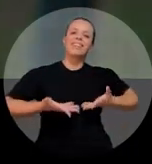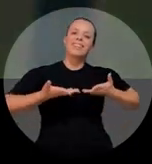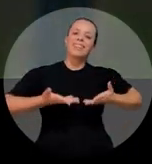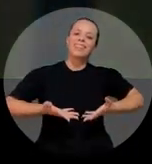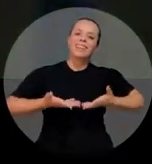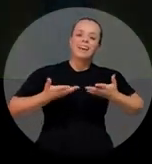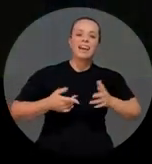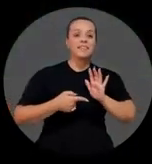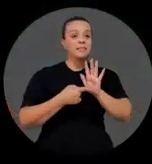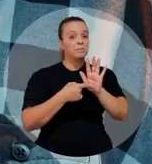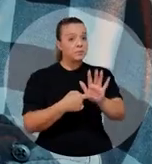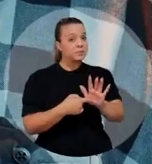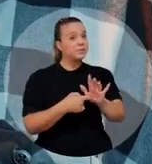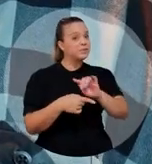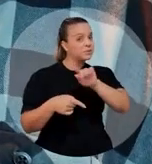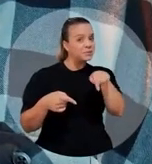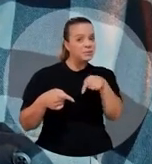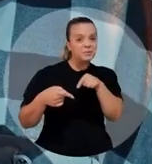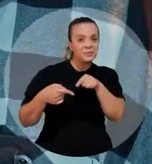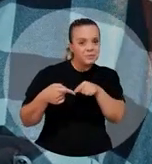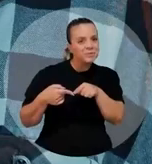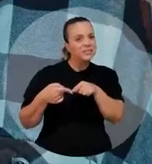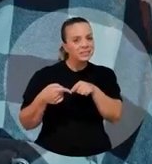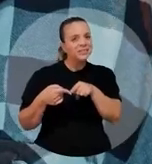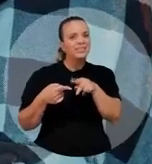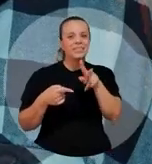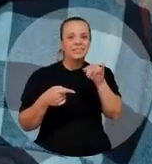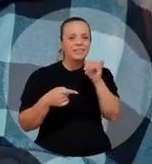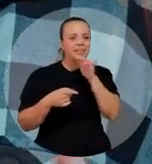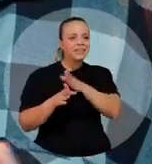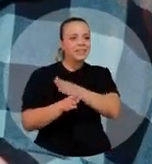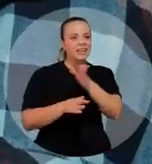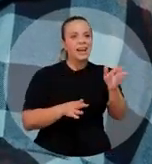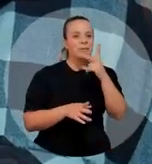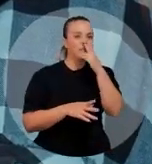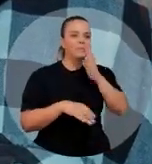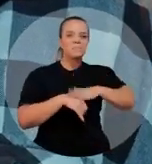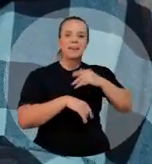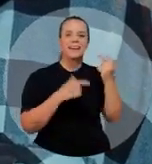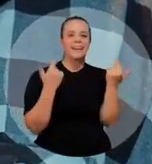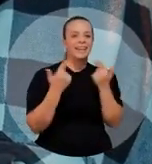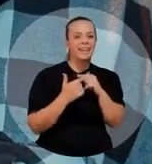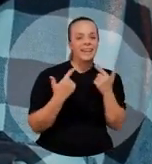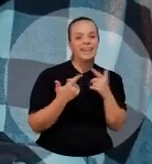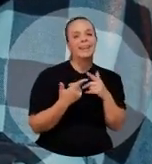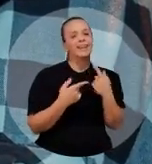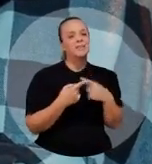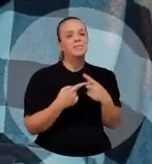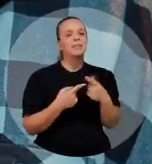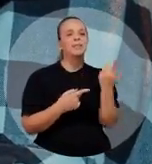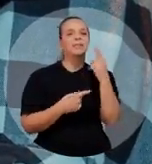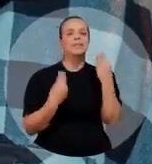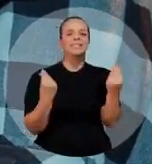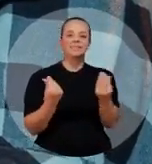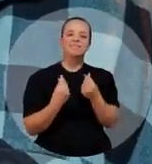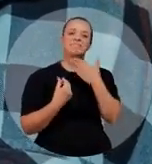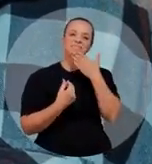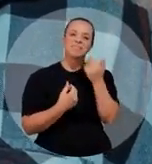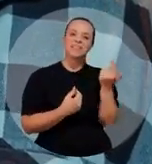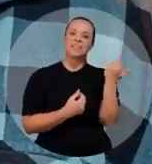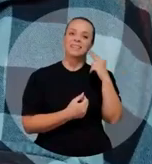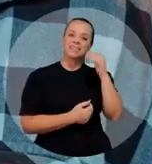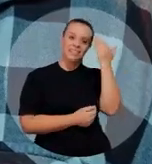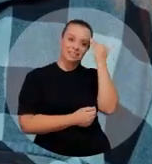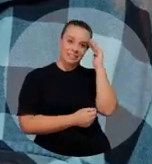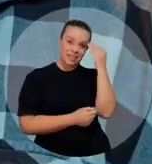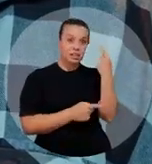certa leveza, principalmente com esse intuito que vai um pouco pro lado mais cômico dele, que eu acho que fica muito mais